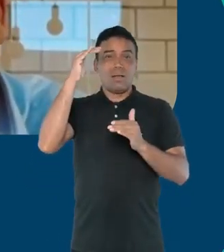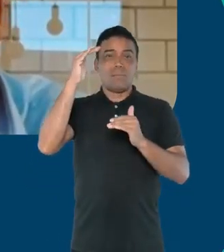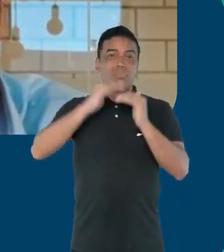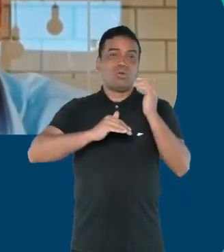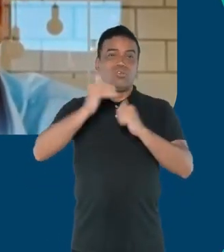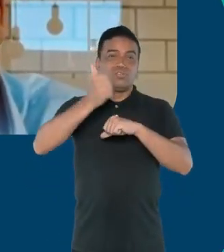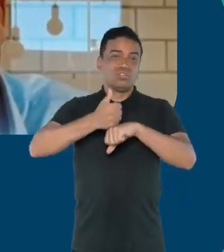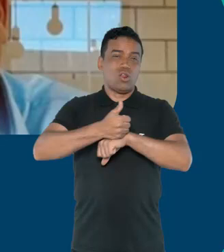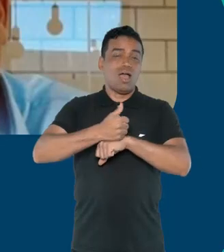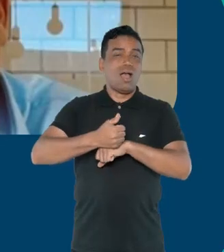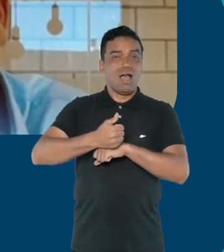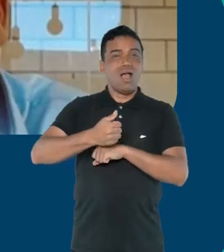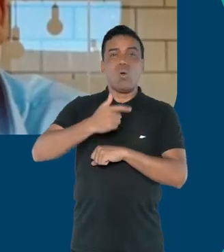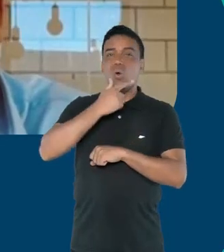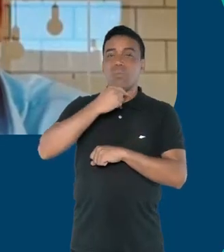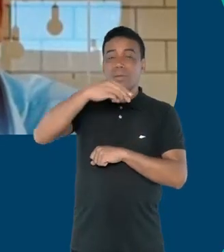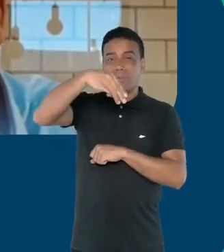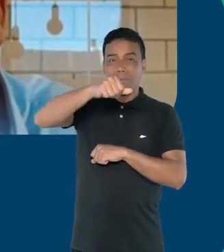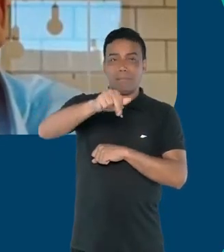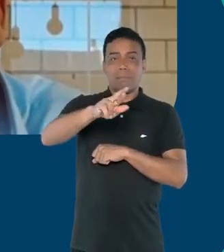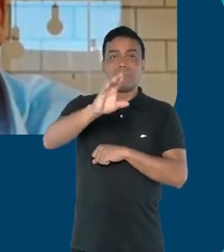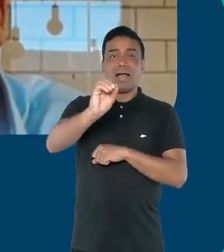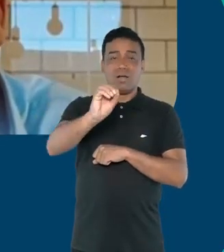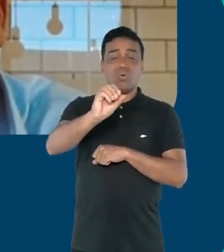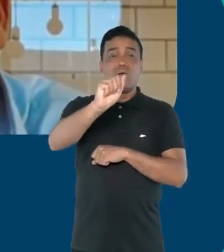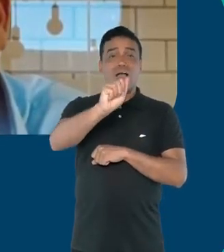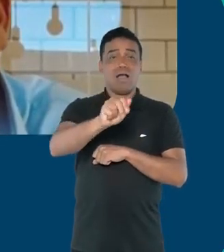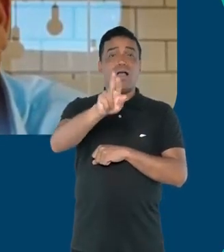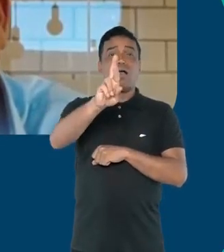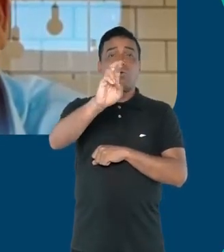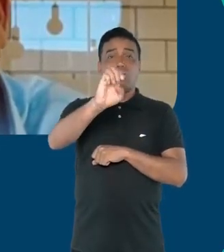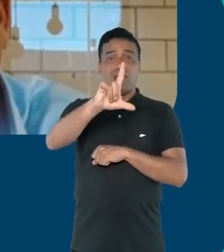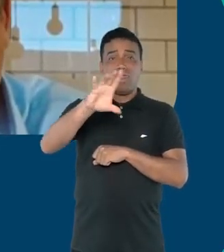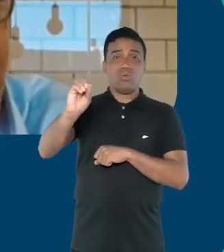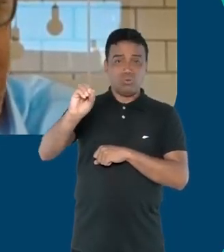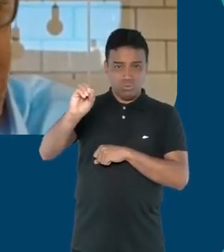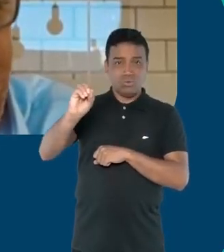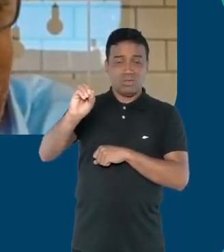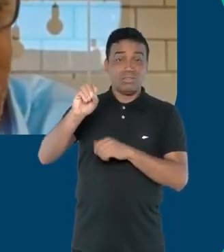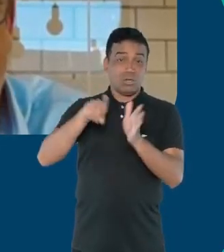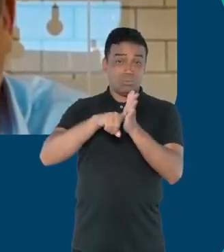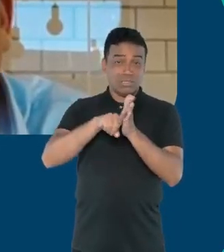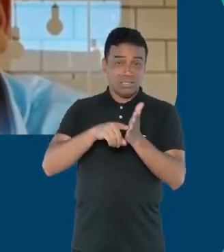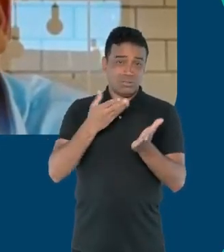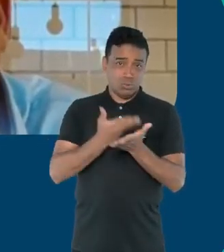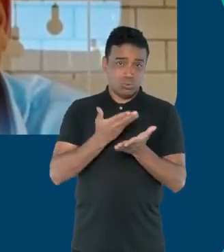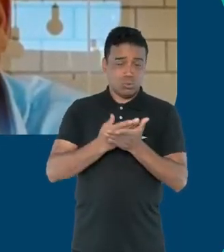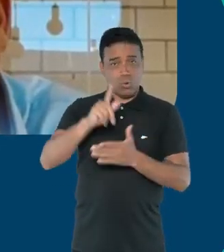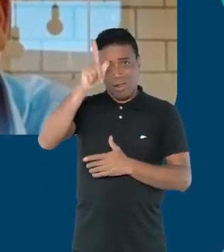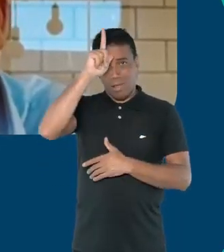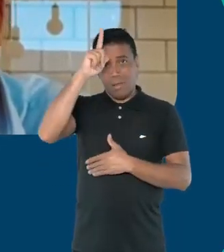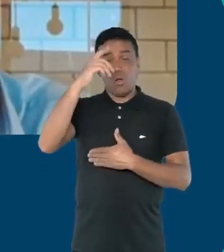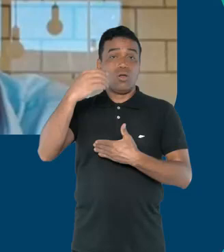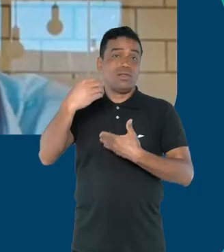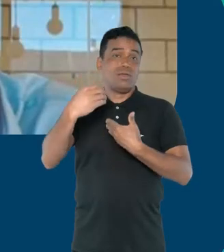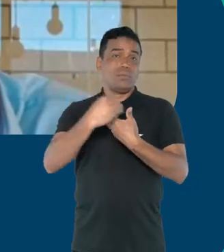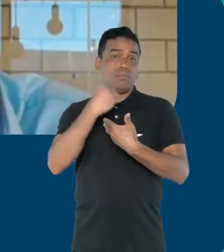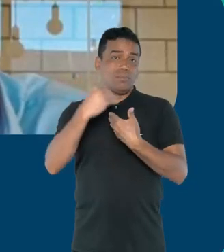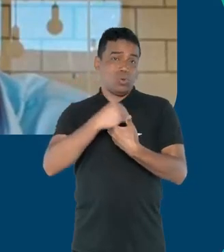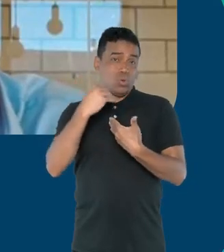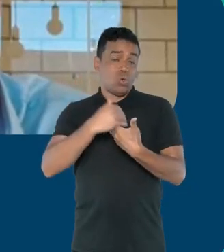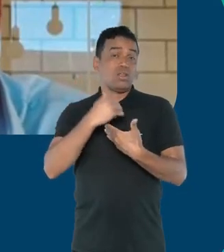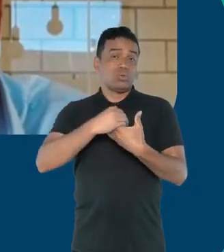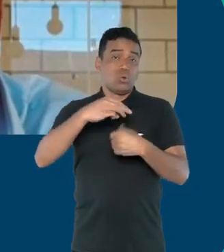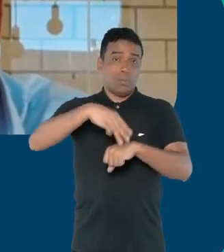primeiro orientador foi o Marco Aurélio Verle, que é da filosofia, né, estudos alemães. Ele me orientou no mestrado, e